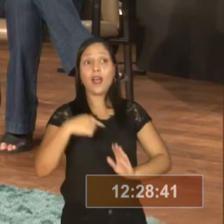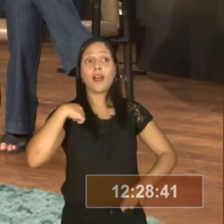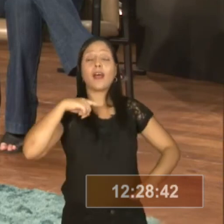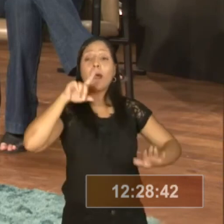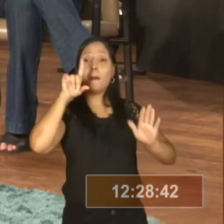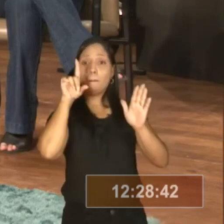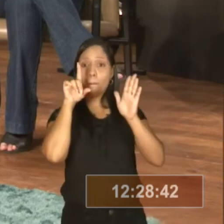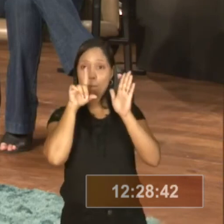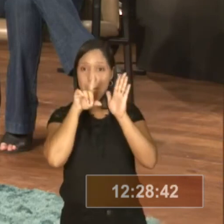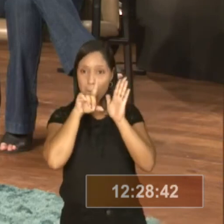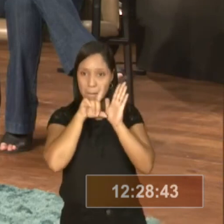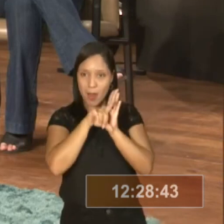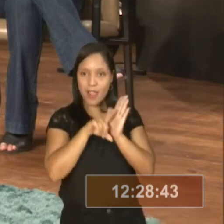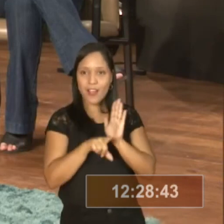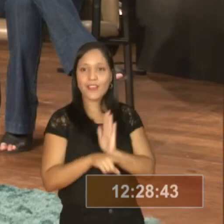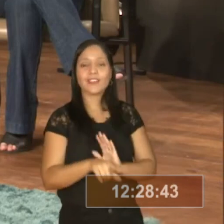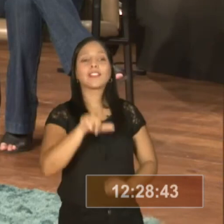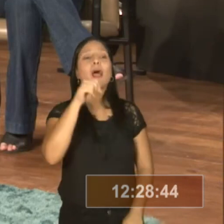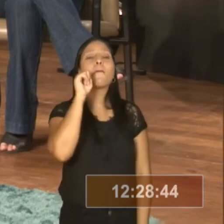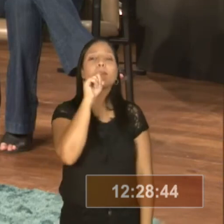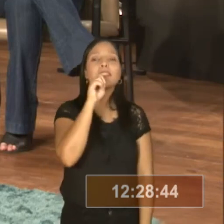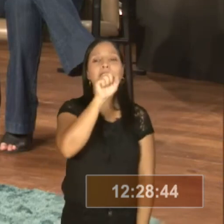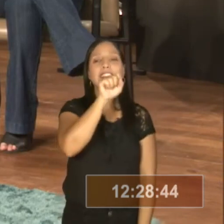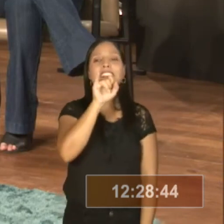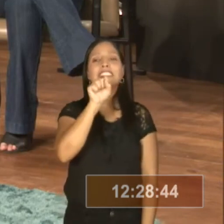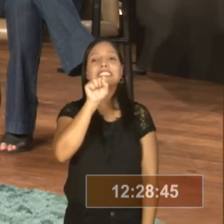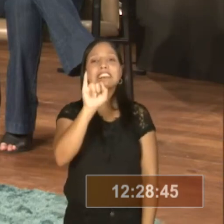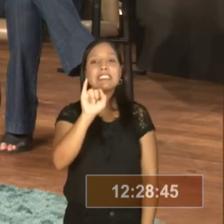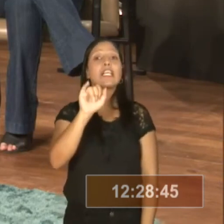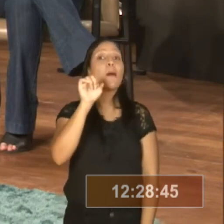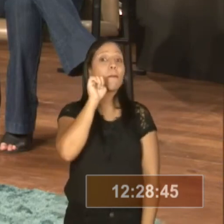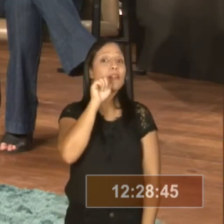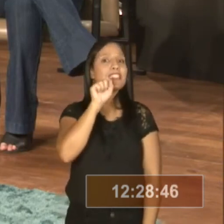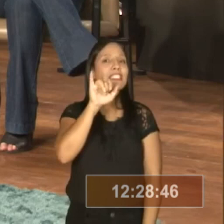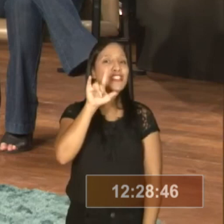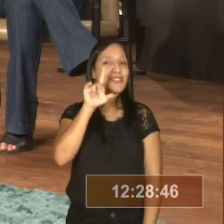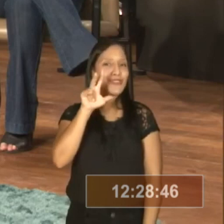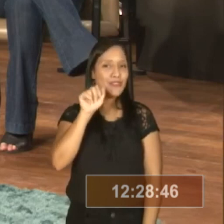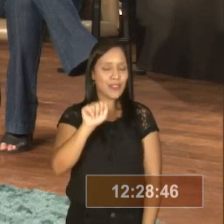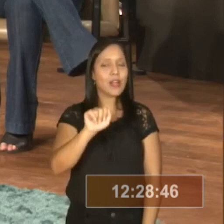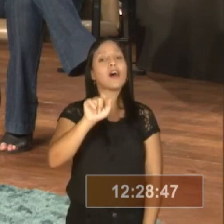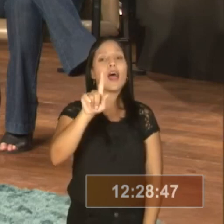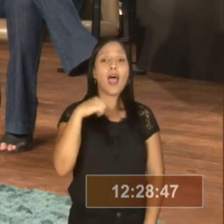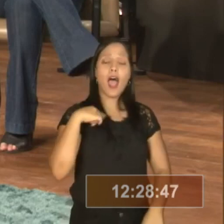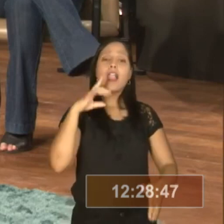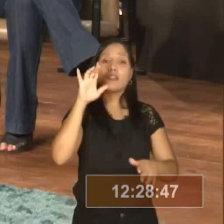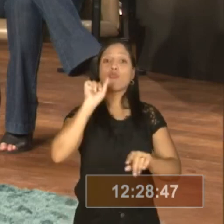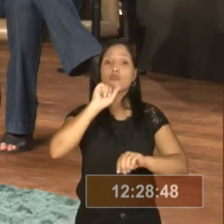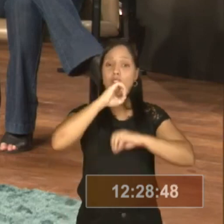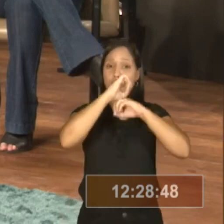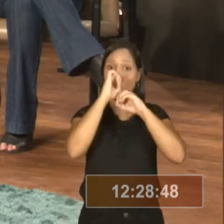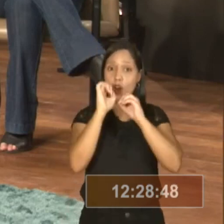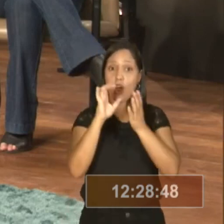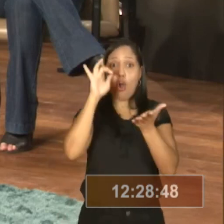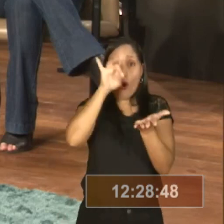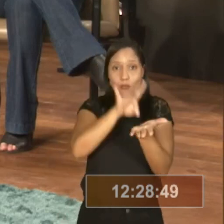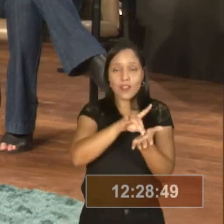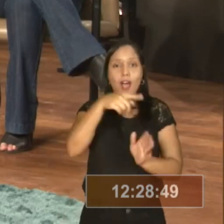recorrente, pergunta que a Cici Silva fez aqui no canal oficial da UFG,